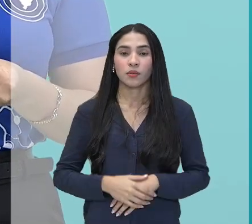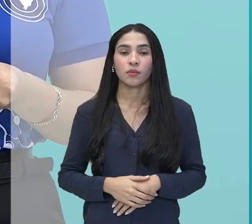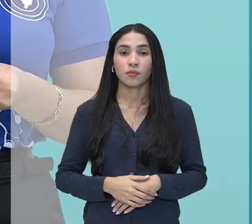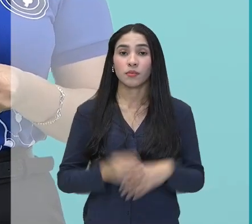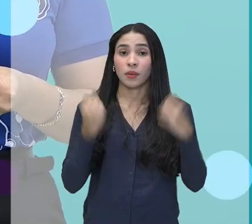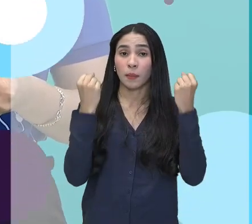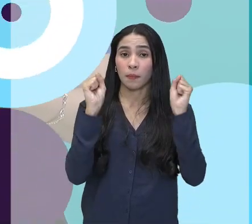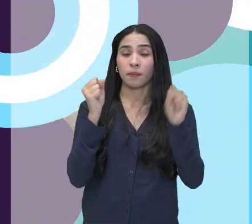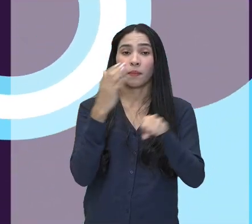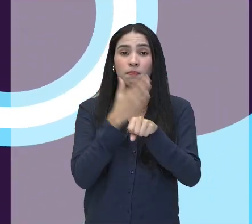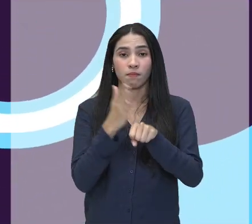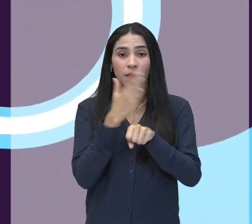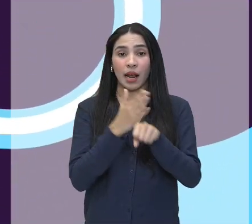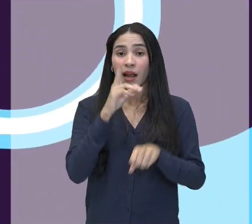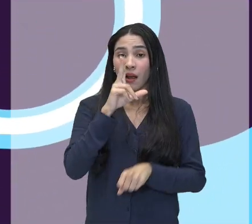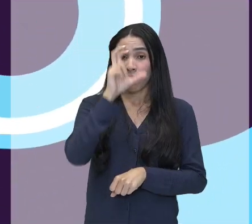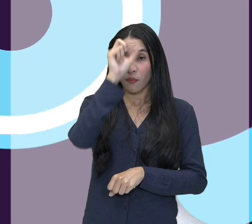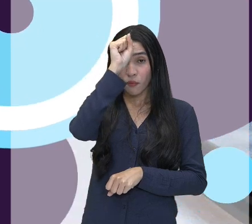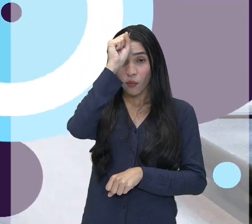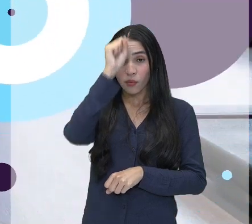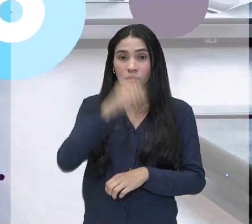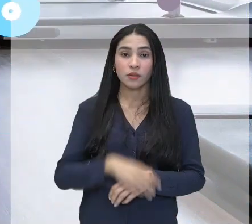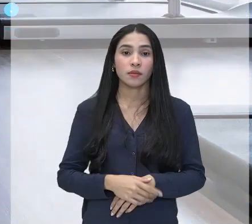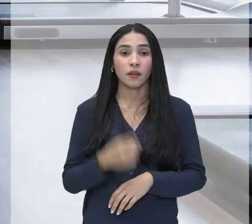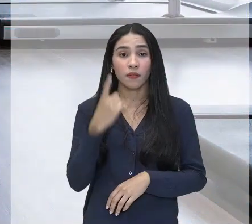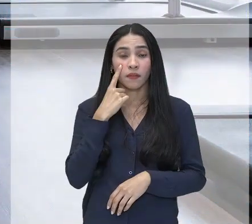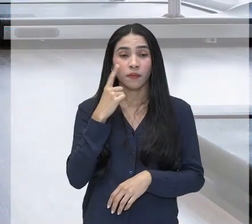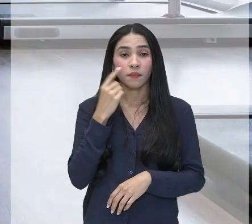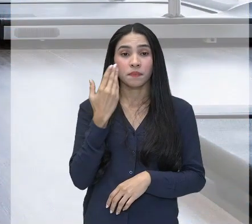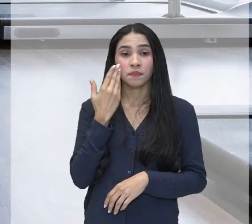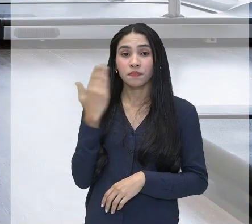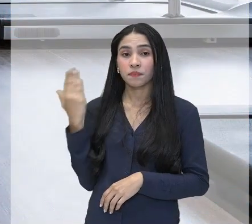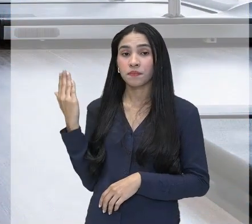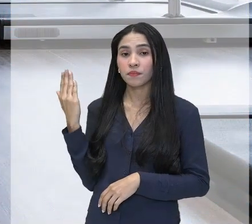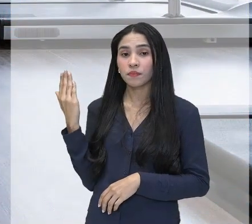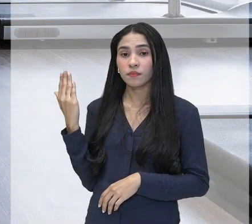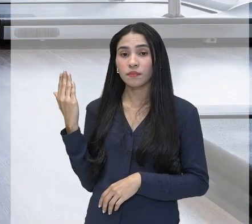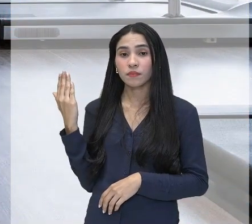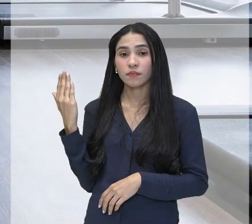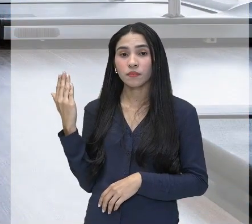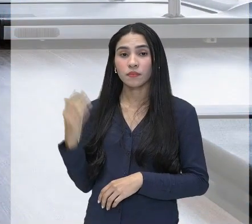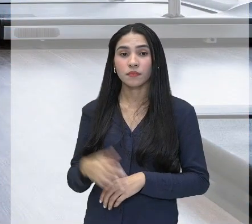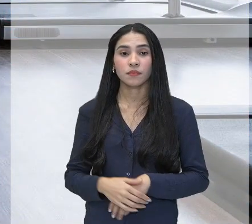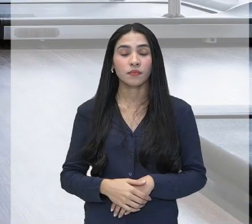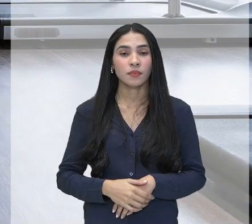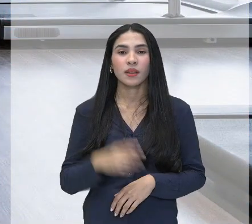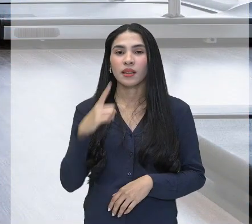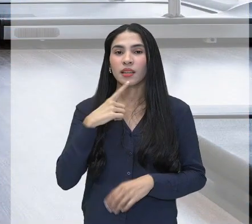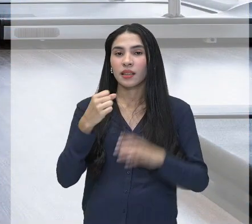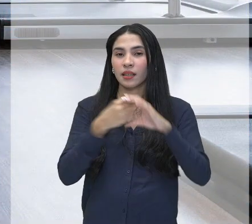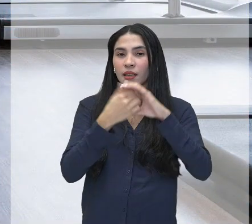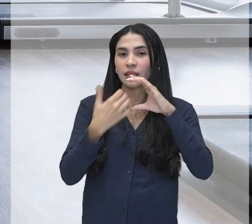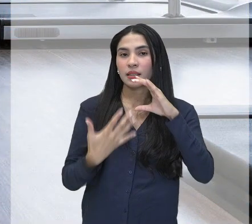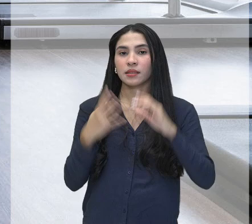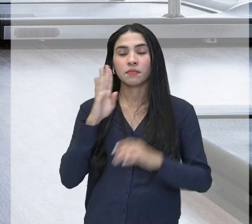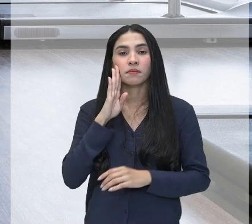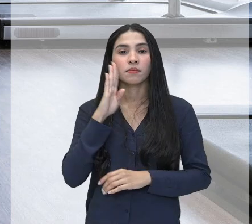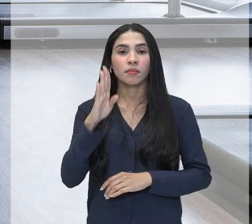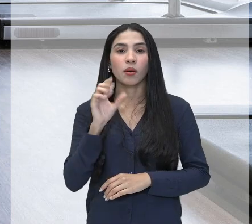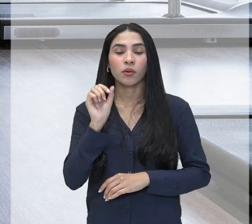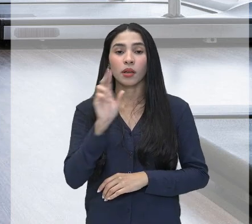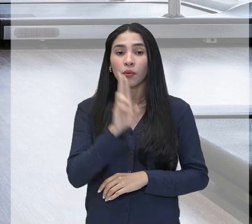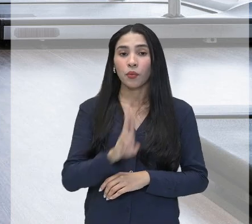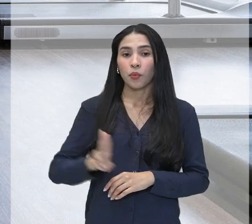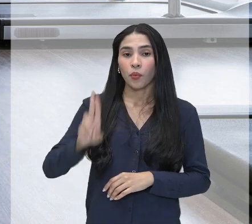de força, a gente vai olhar agora sobre o treino de força máxima, que tem como característica aí o uso